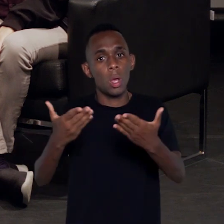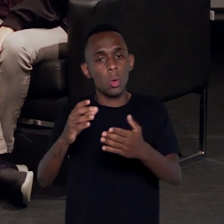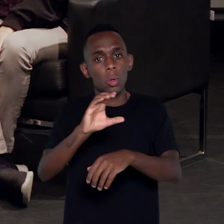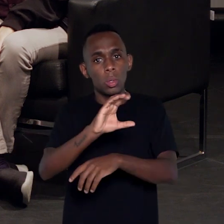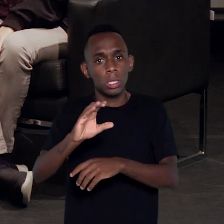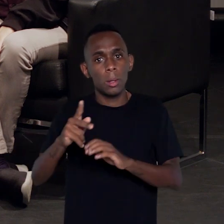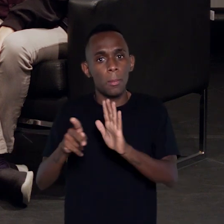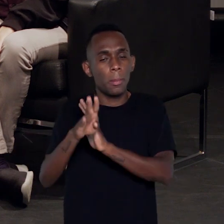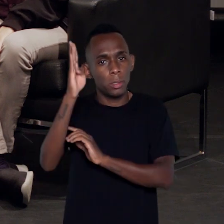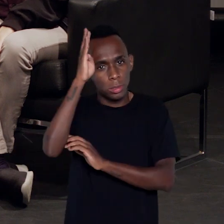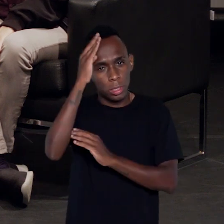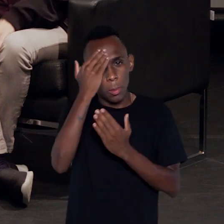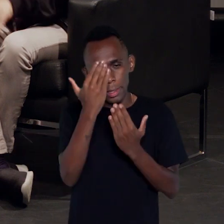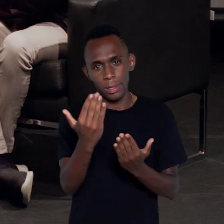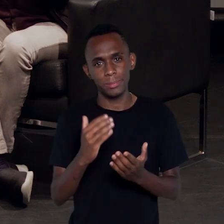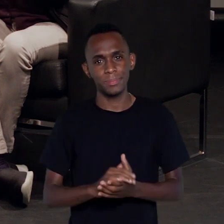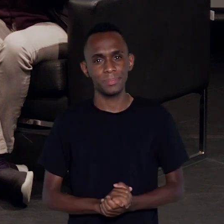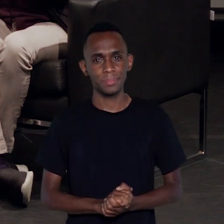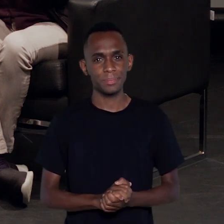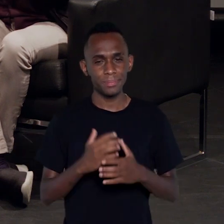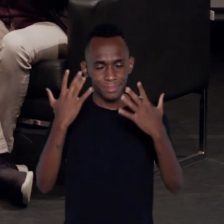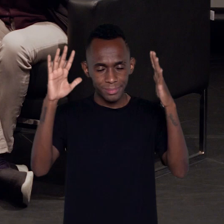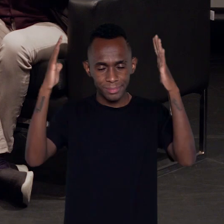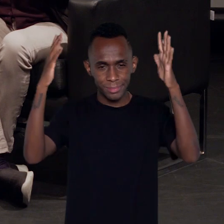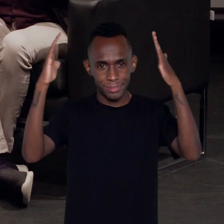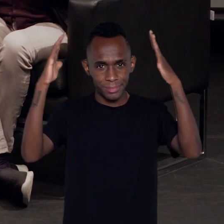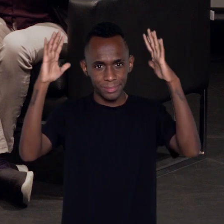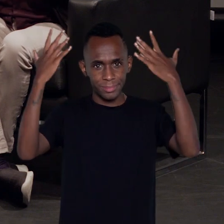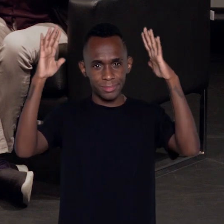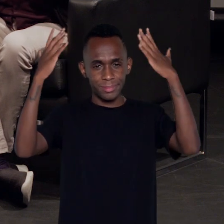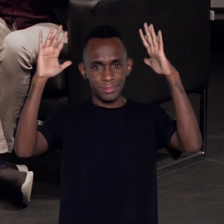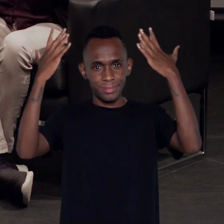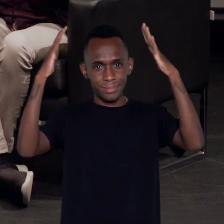agora a coordenação para o pessoal do SESC. Obrigado.